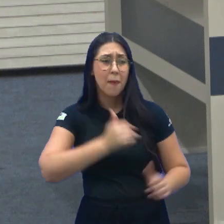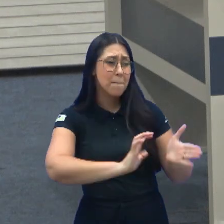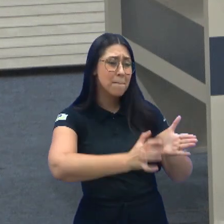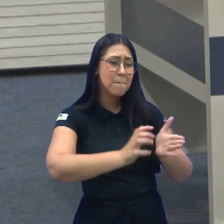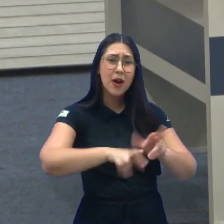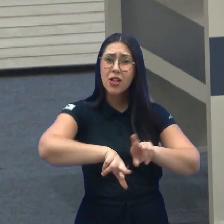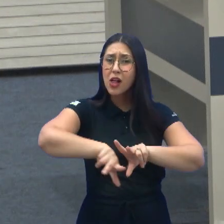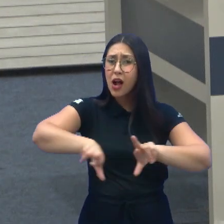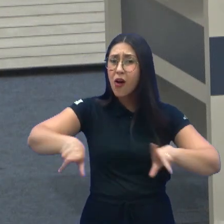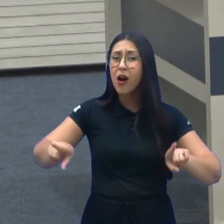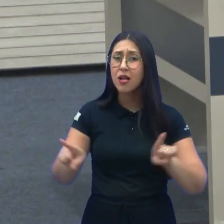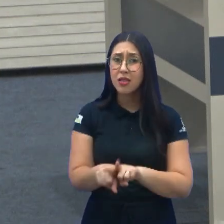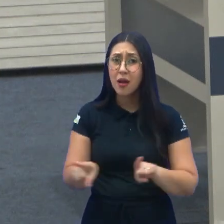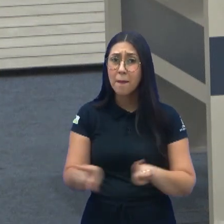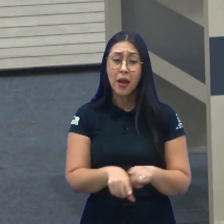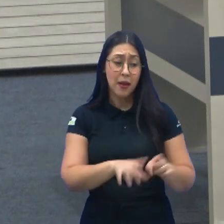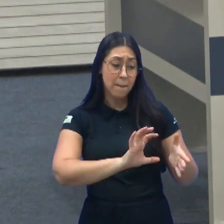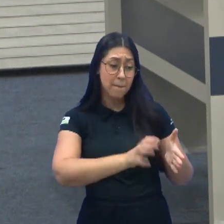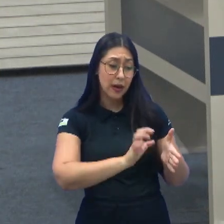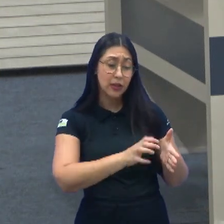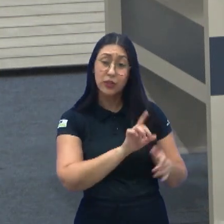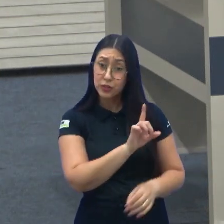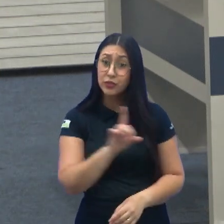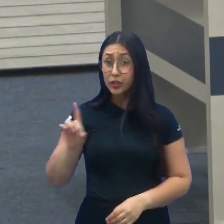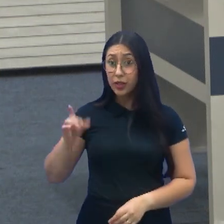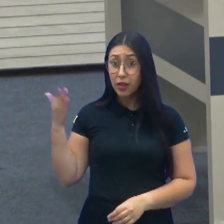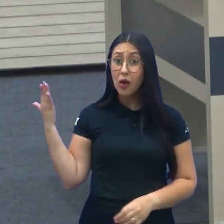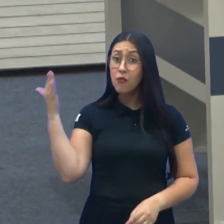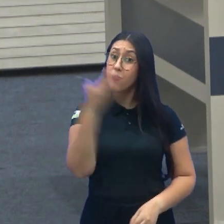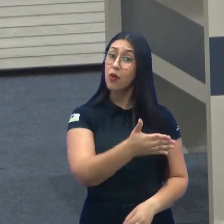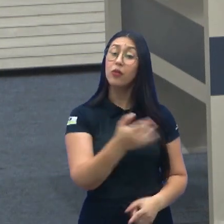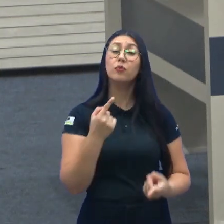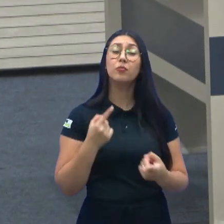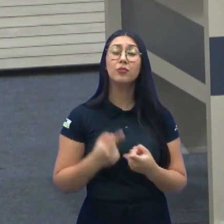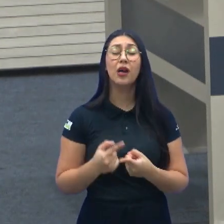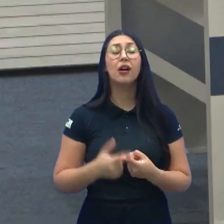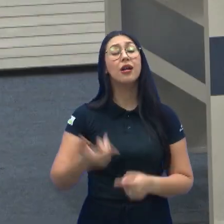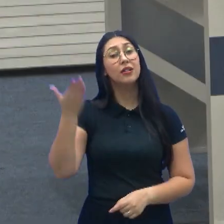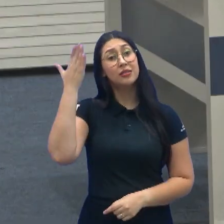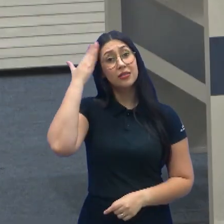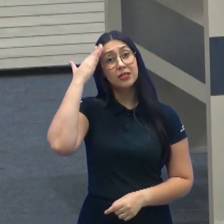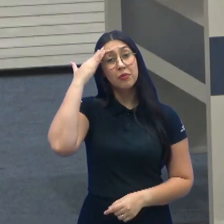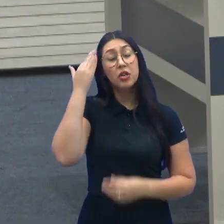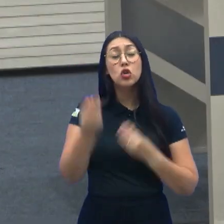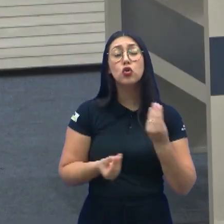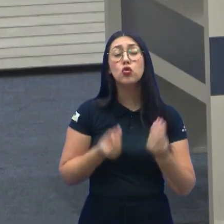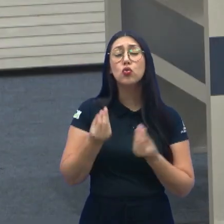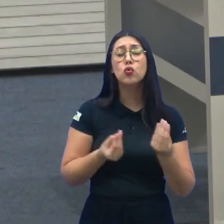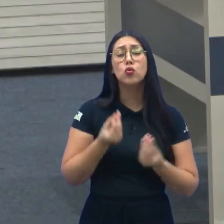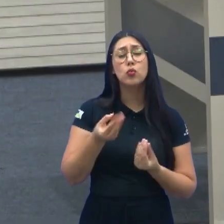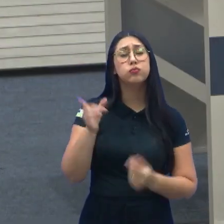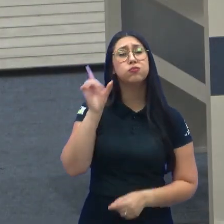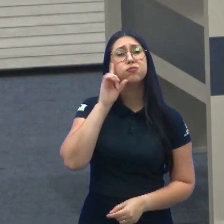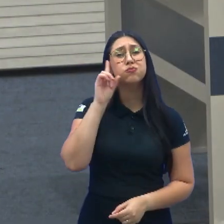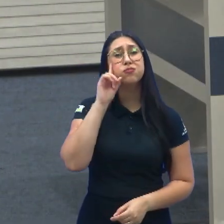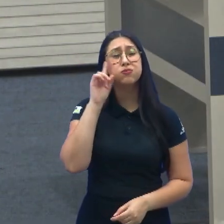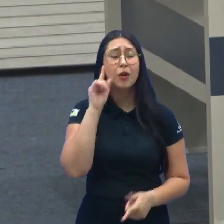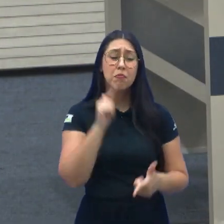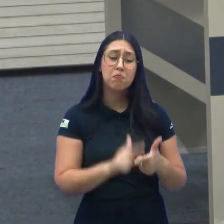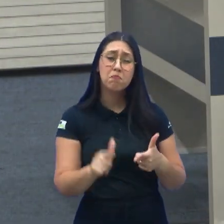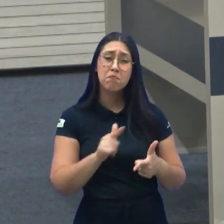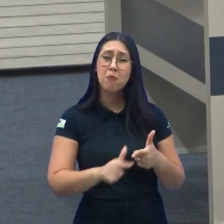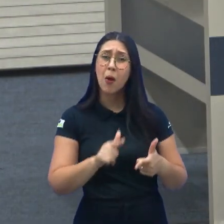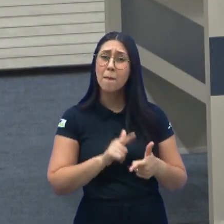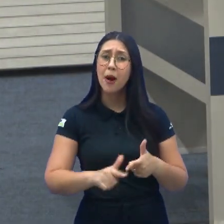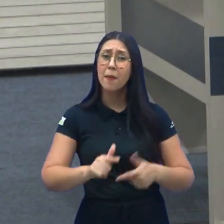inclusive de partidos de direita, estiveram lá, porque sabe no dia a dia qual é o problema do racismo nesse